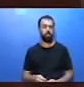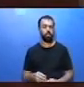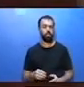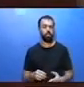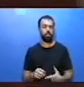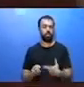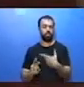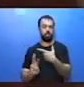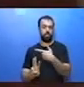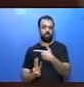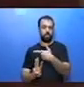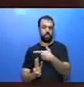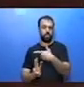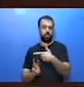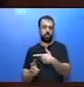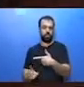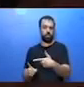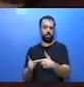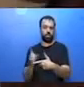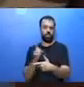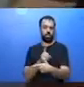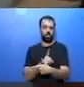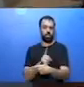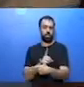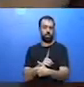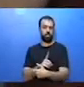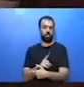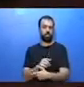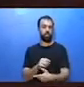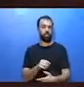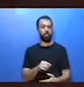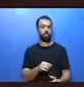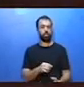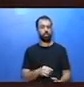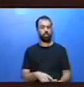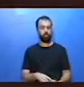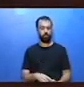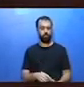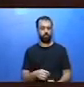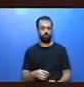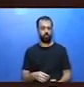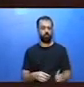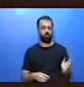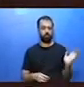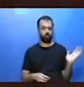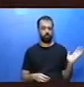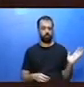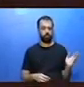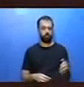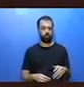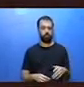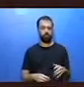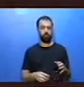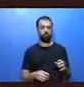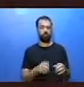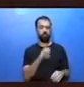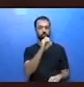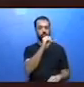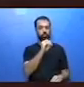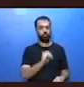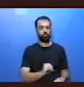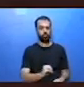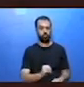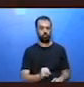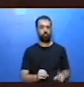no 7, falta 1. Aí, desce o próximo número aqui, que é o 0.